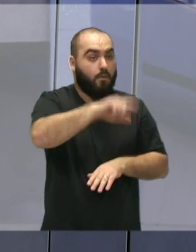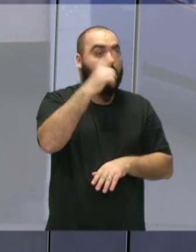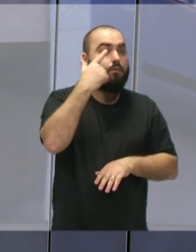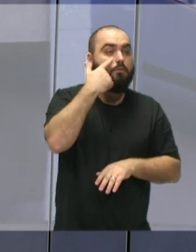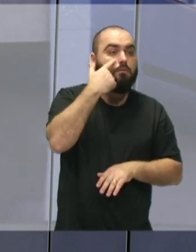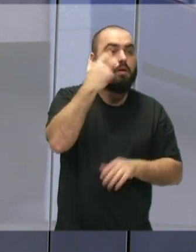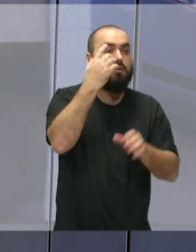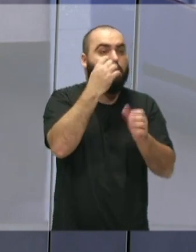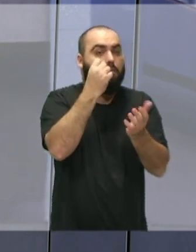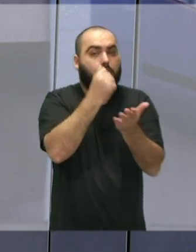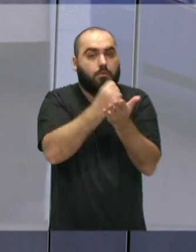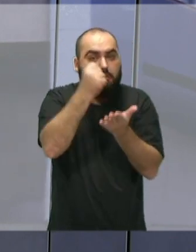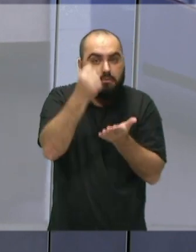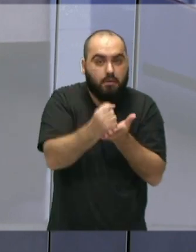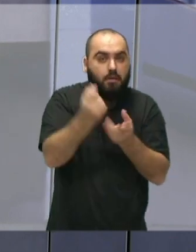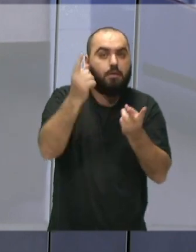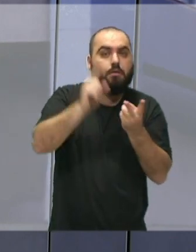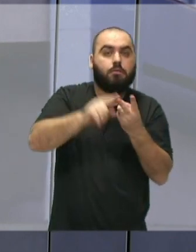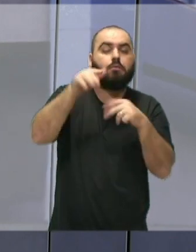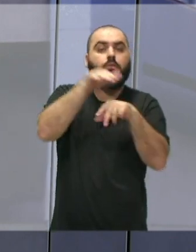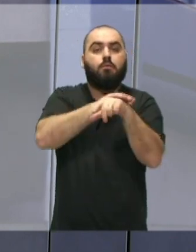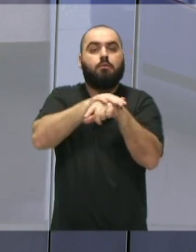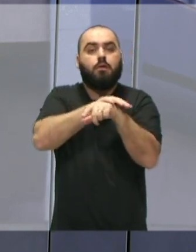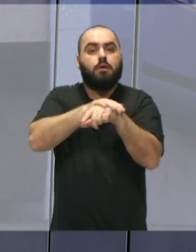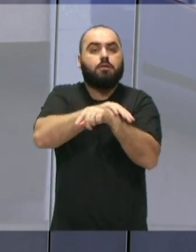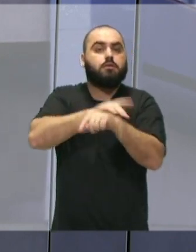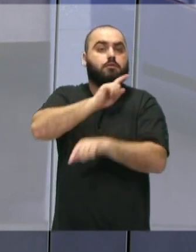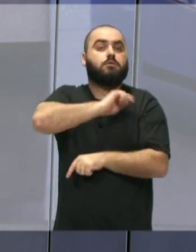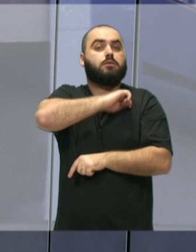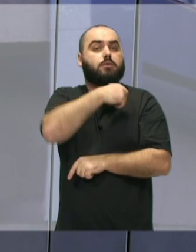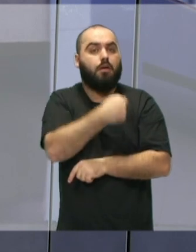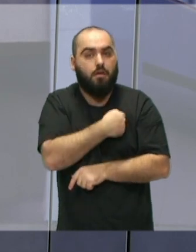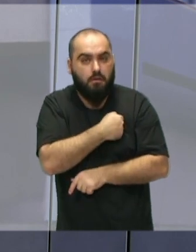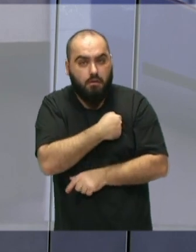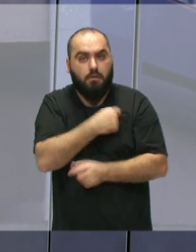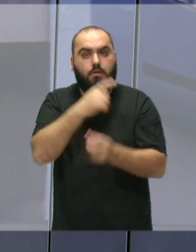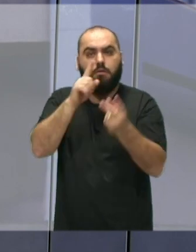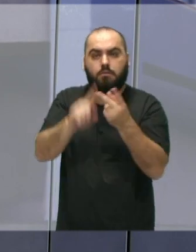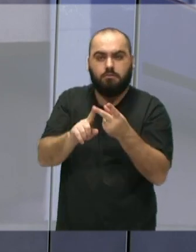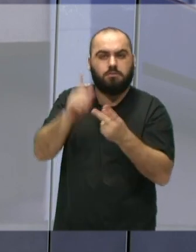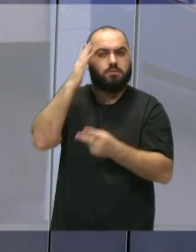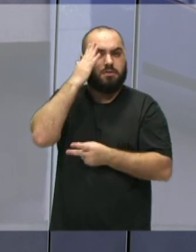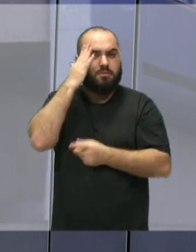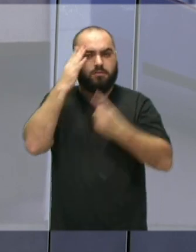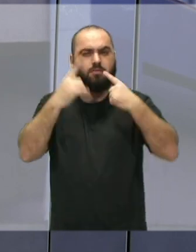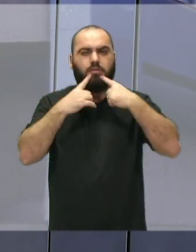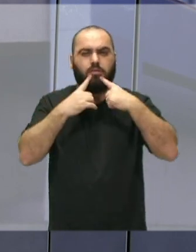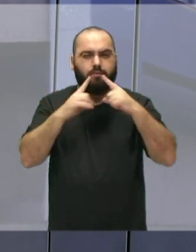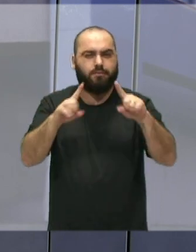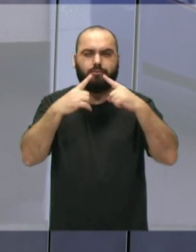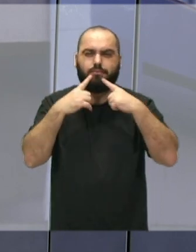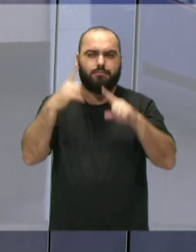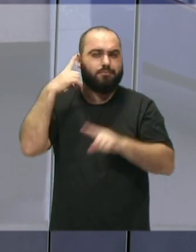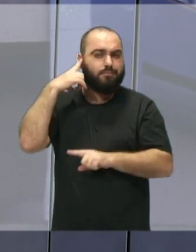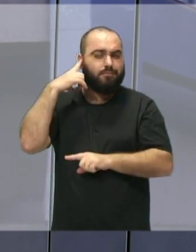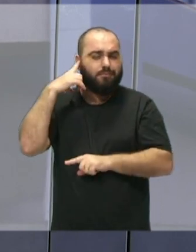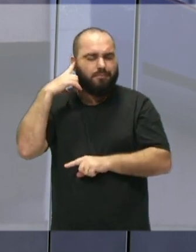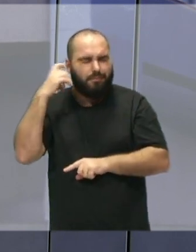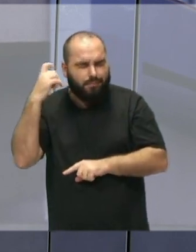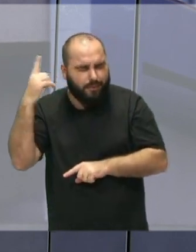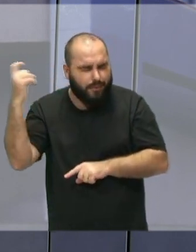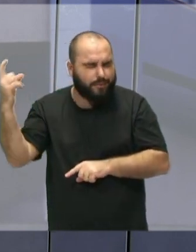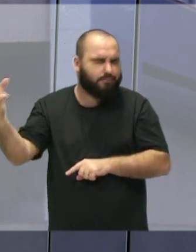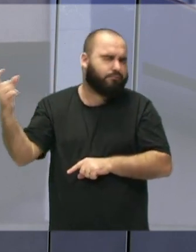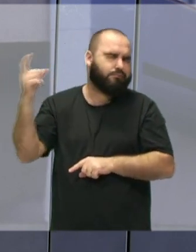os fiscais, vou conversando. Tenho falado muito que a reclamação é demais sobre o barulho, a perturbação do